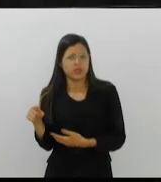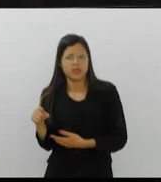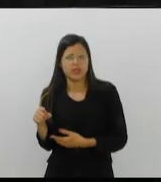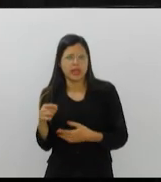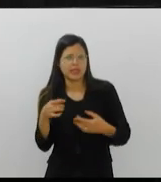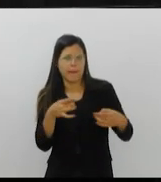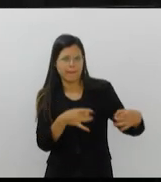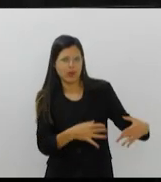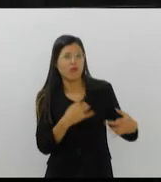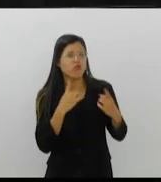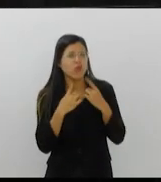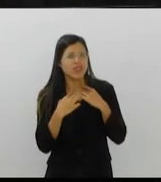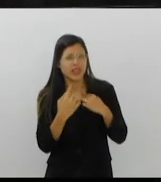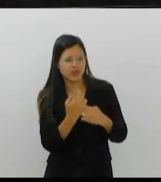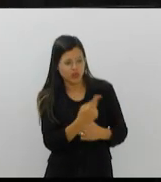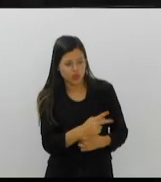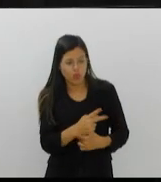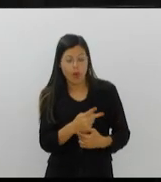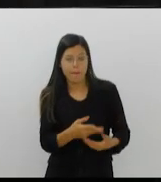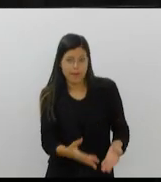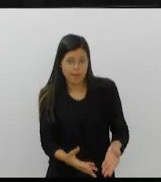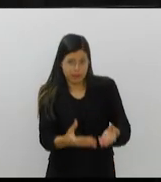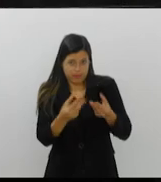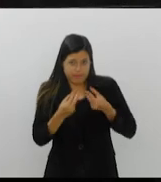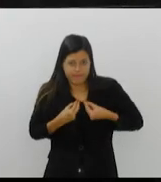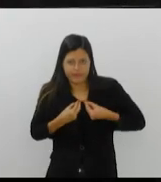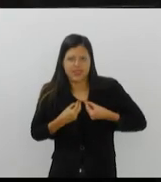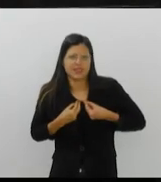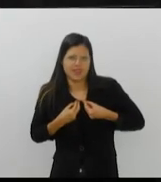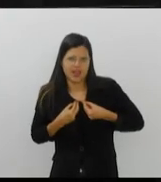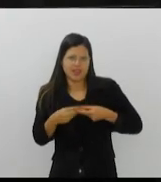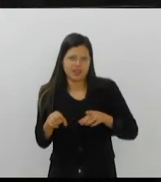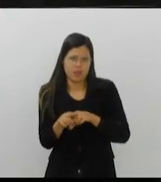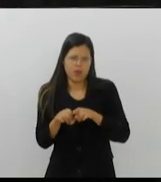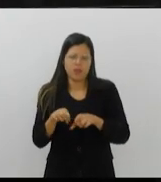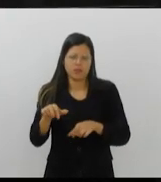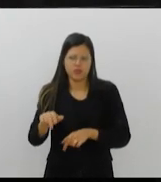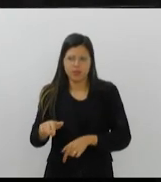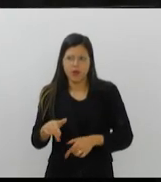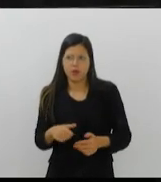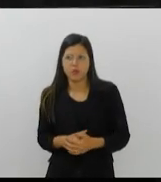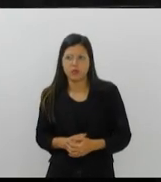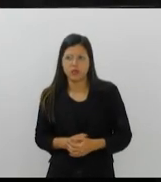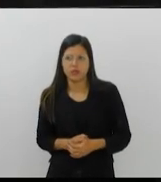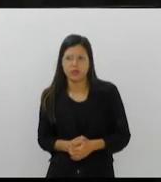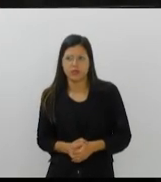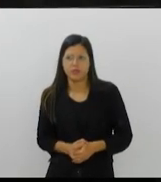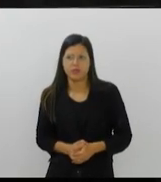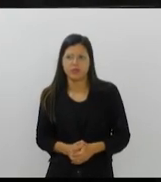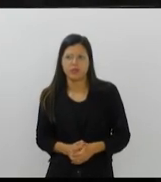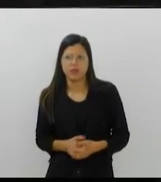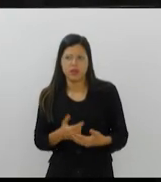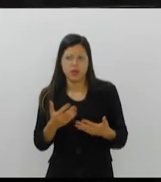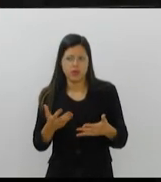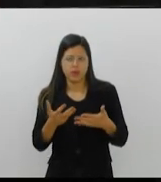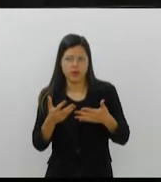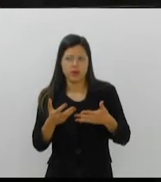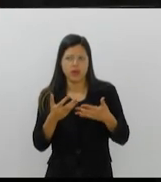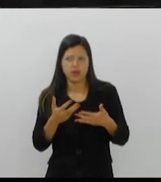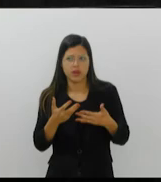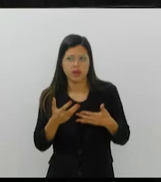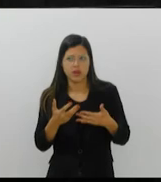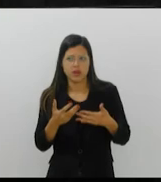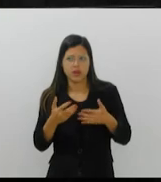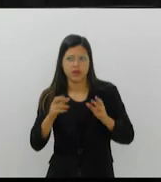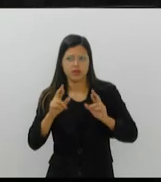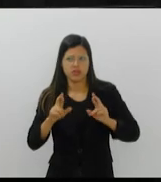mesmos para poder proporcionar algo para mim e para os meus irmãos. Eu gostaria de, espero que eu